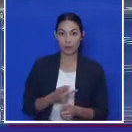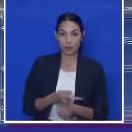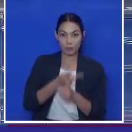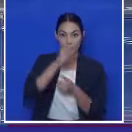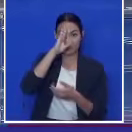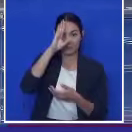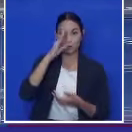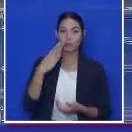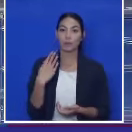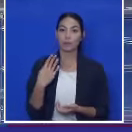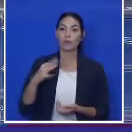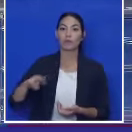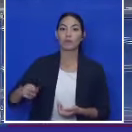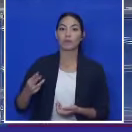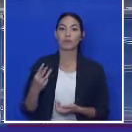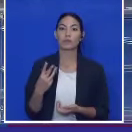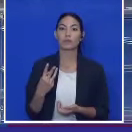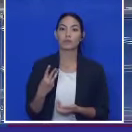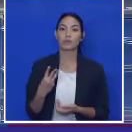Prêmio principal,